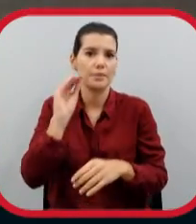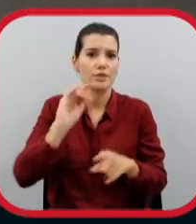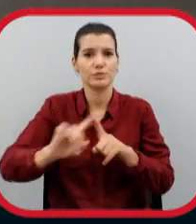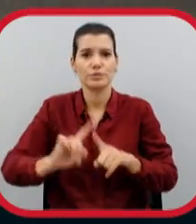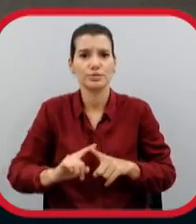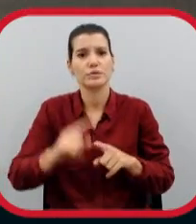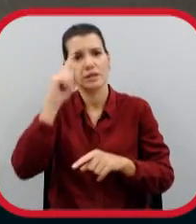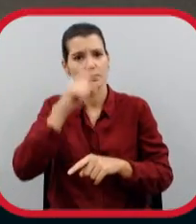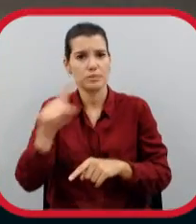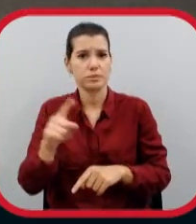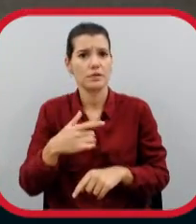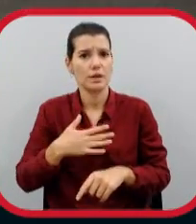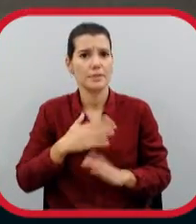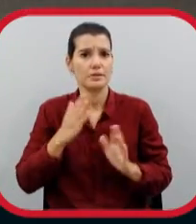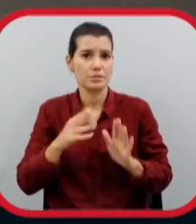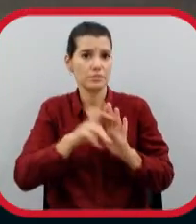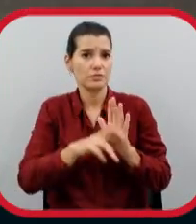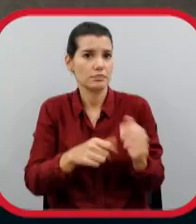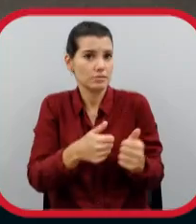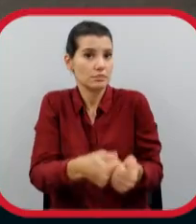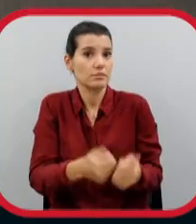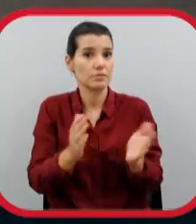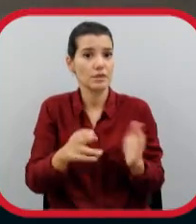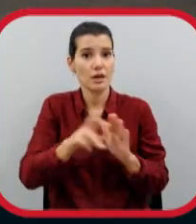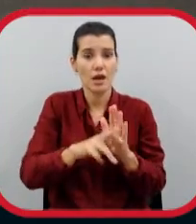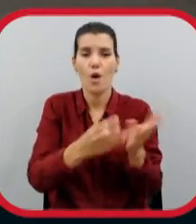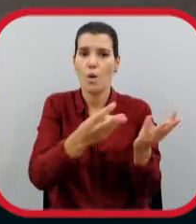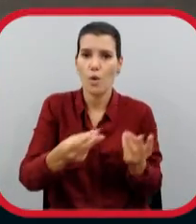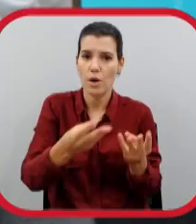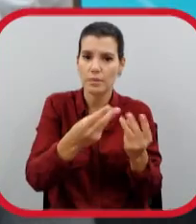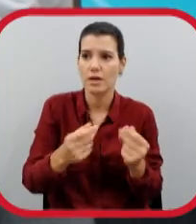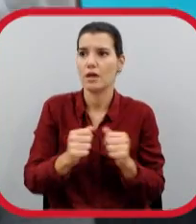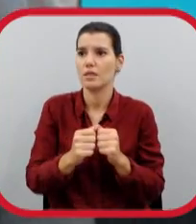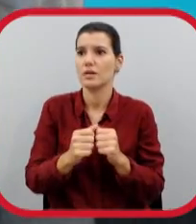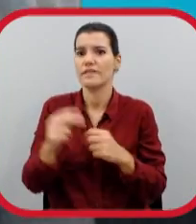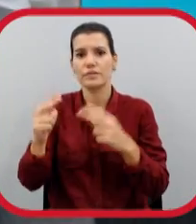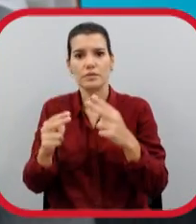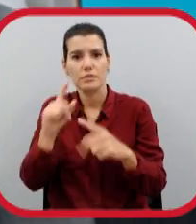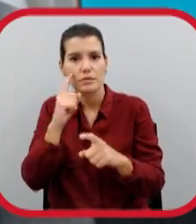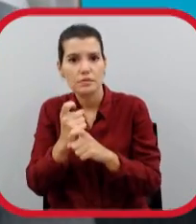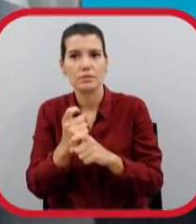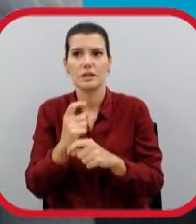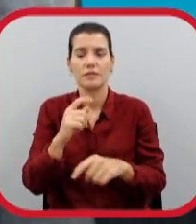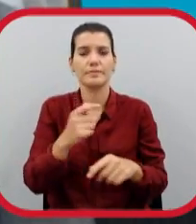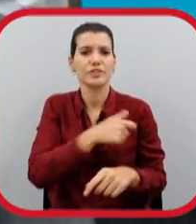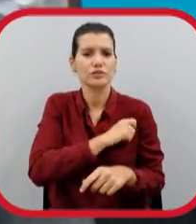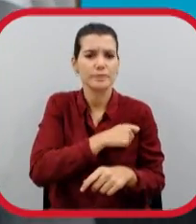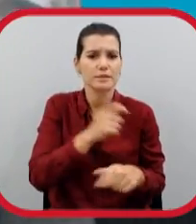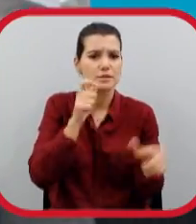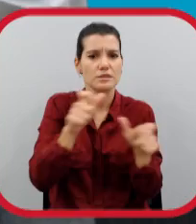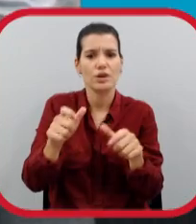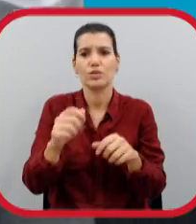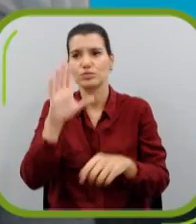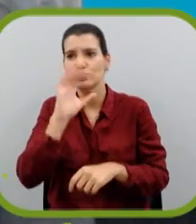Por exemplo, no mundo financeiro, sabe-se que uma empresa tem que cumprir determinadas regras. Há regras de contabilidade, há conselhos fiscais,